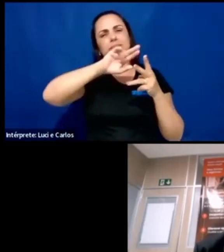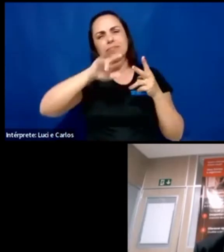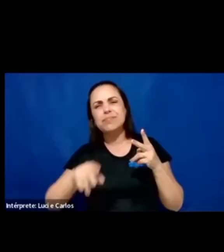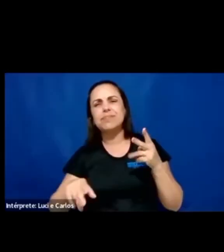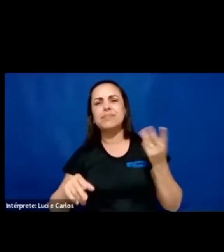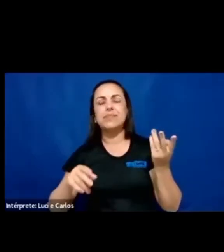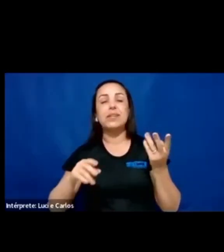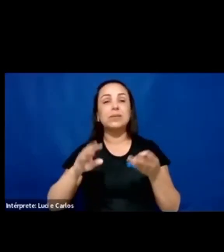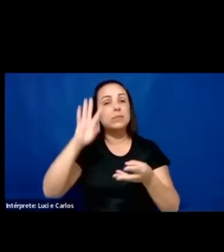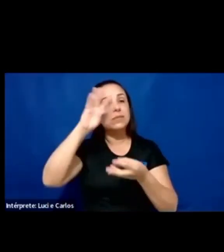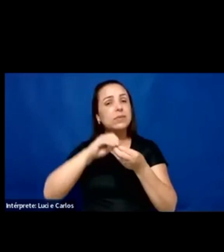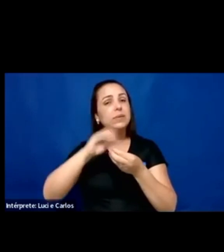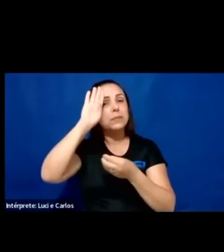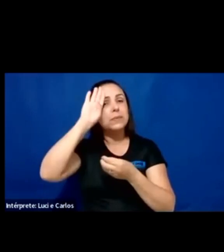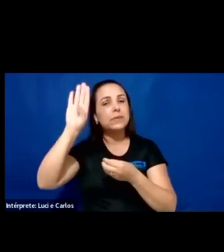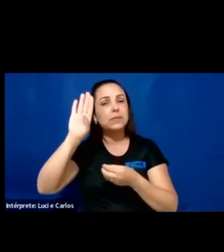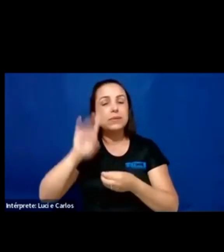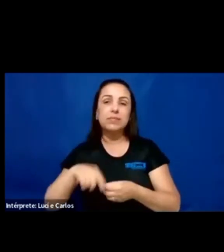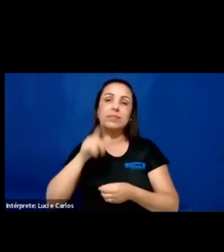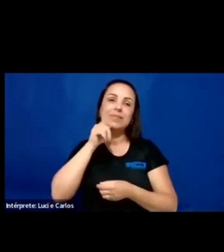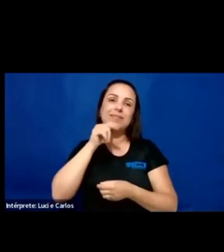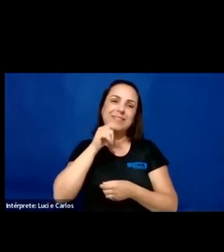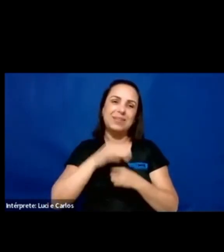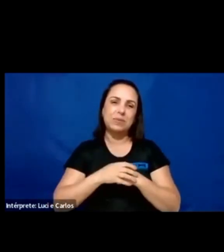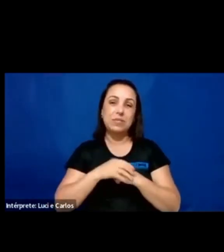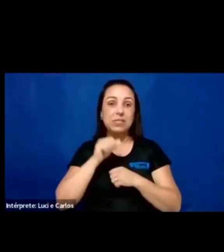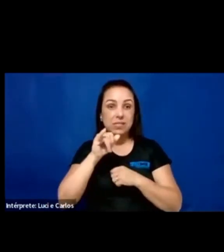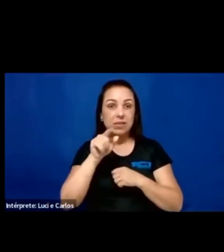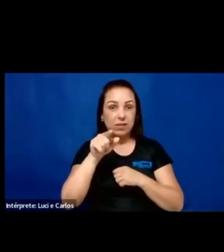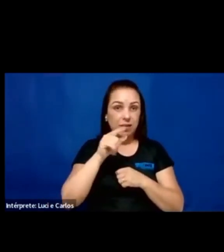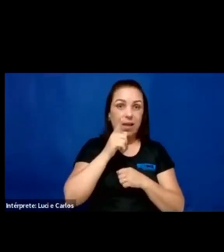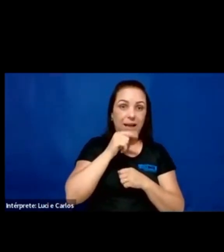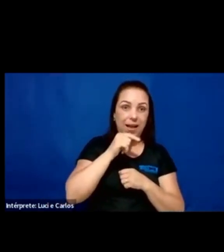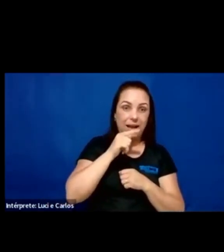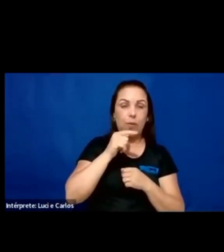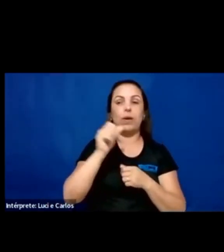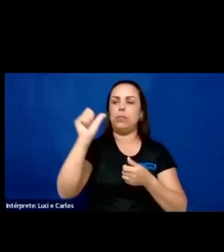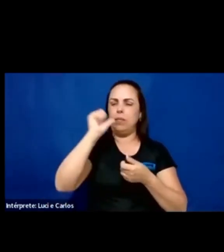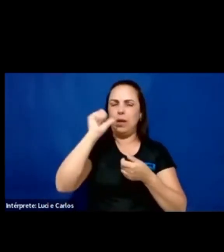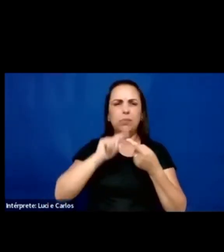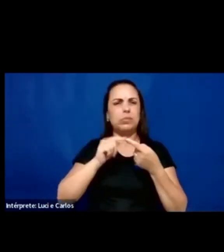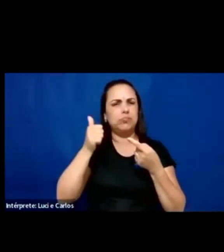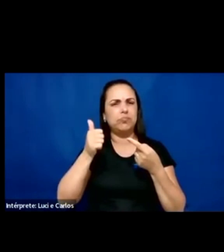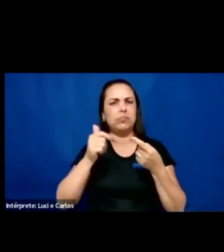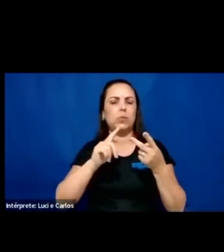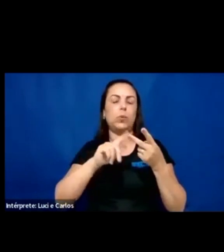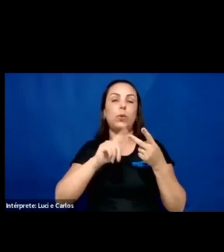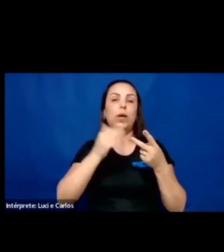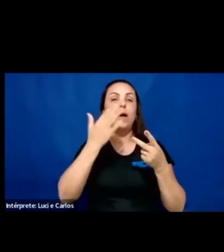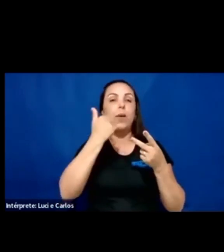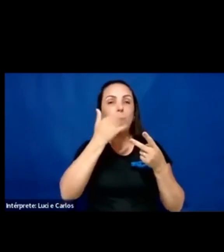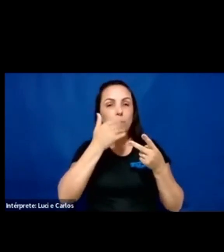é importante. Se a gente mudar a alimentação, melhorar a qualidade de água que a gente bebe e